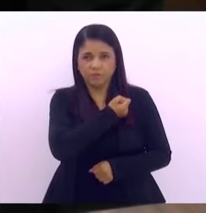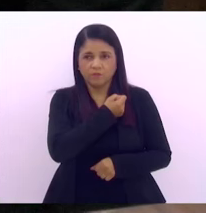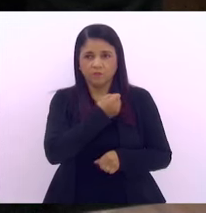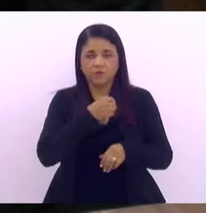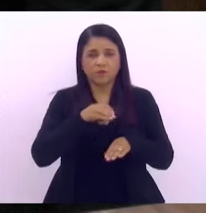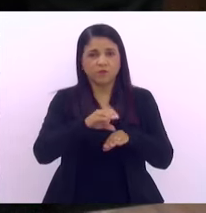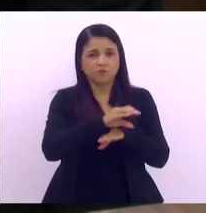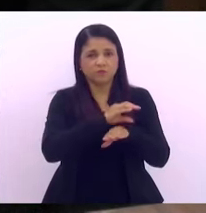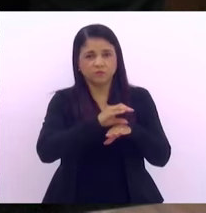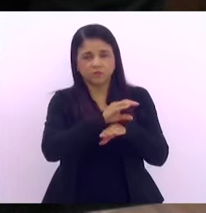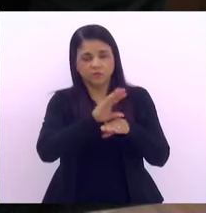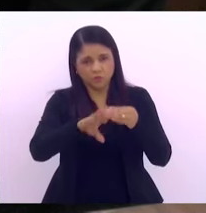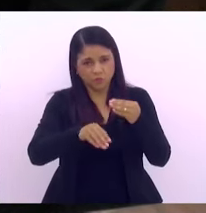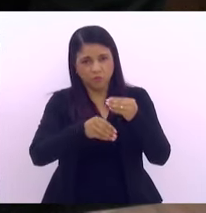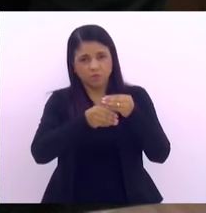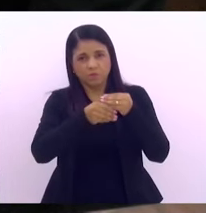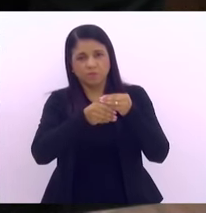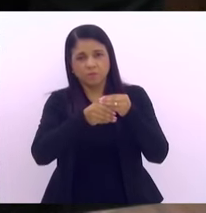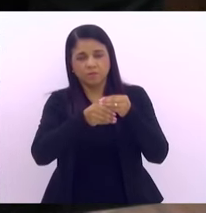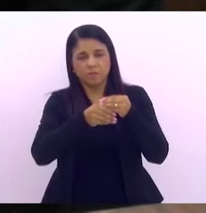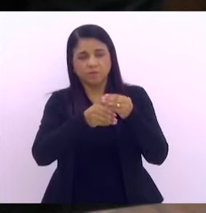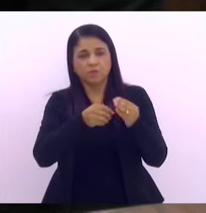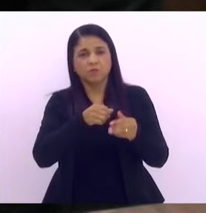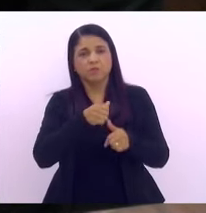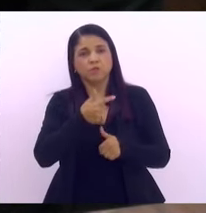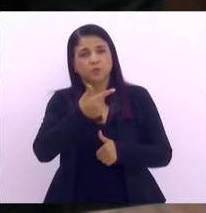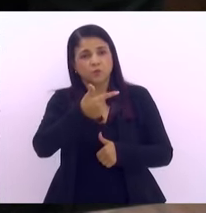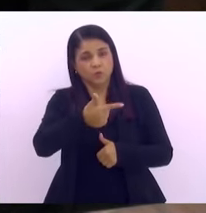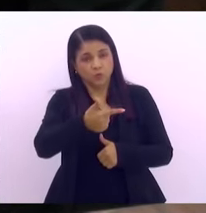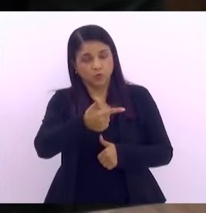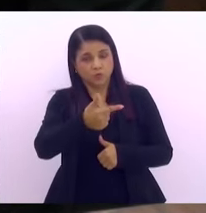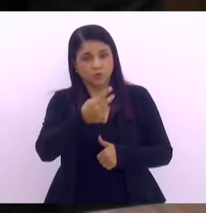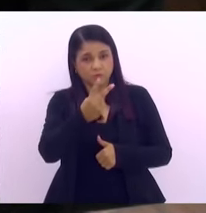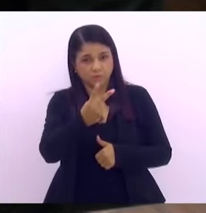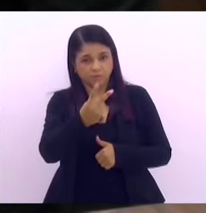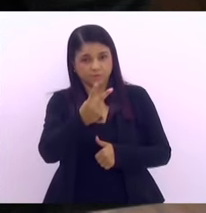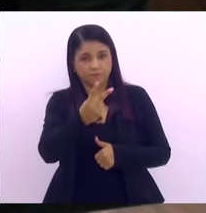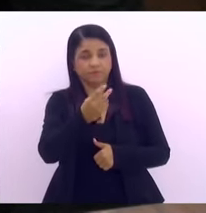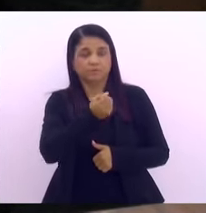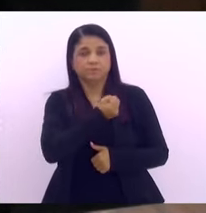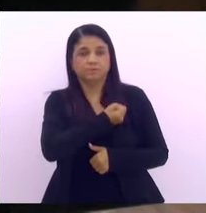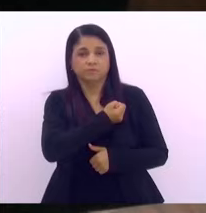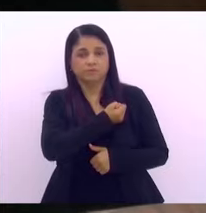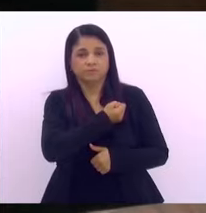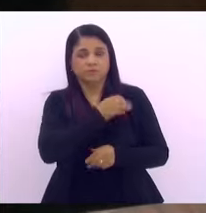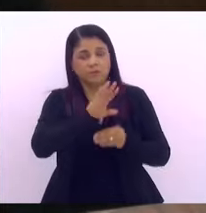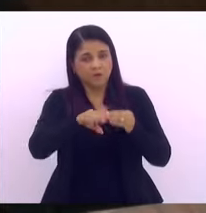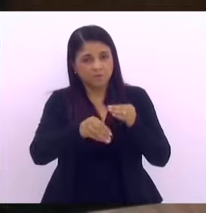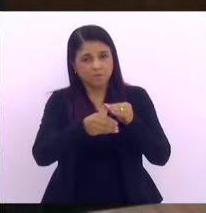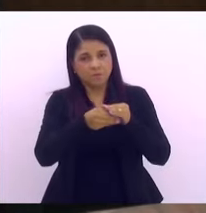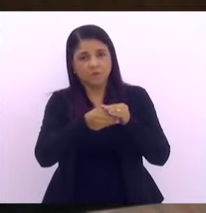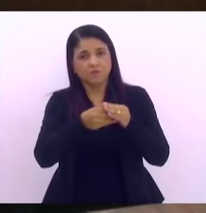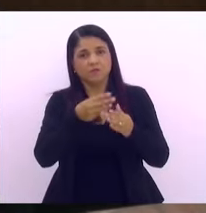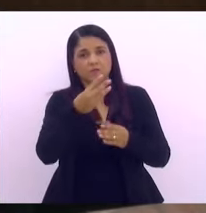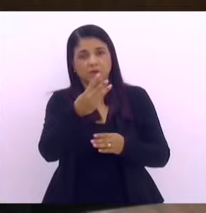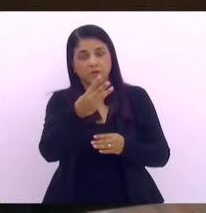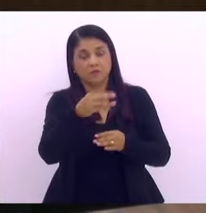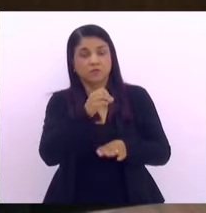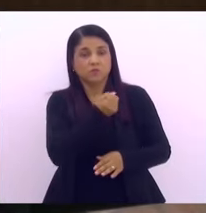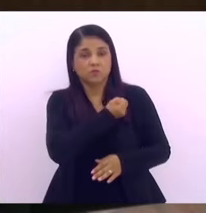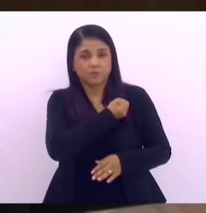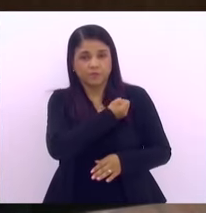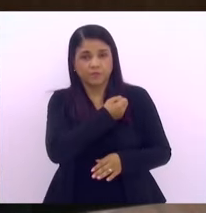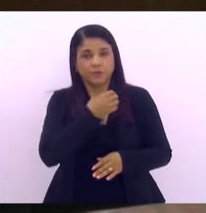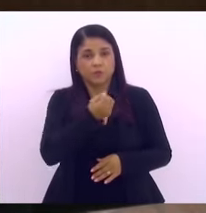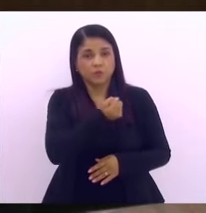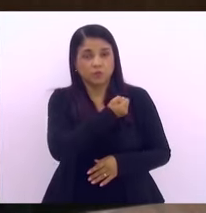Constitucionalidade com emendas. Emenda modificativa número 2. Emenda modificativa número 3 e emenda modificativa